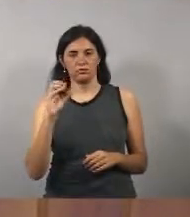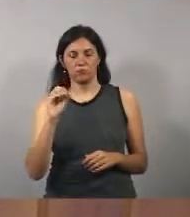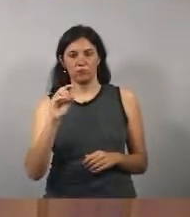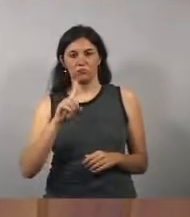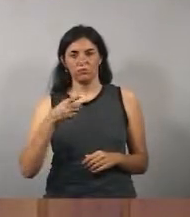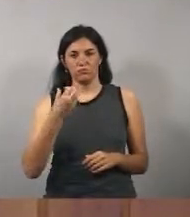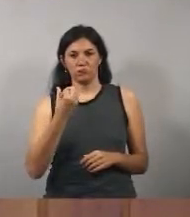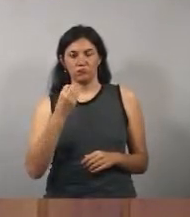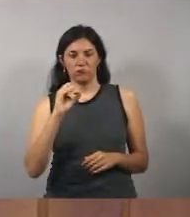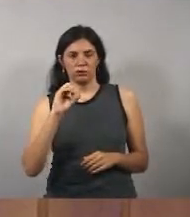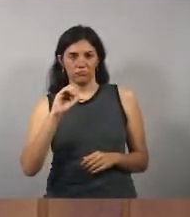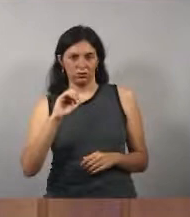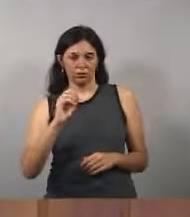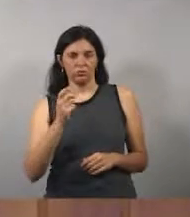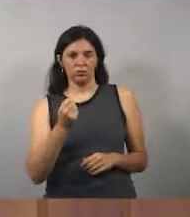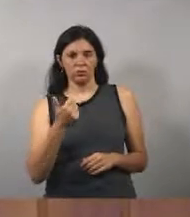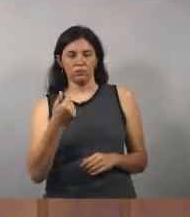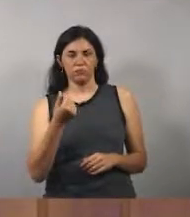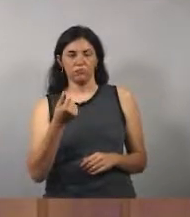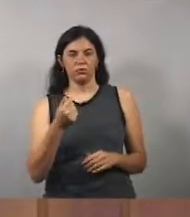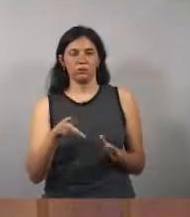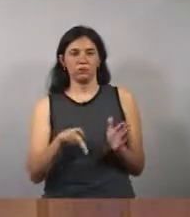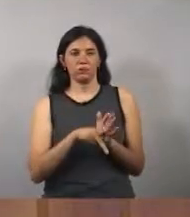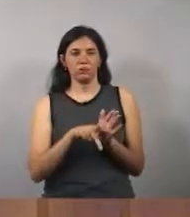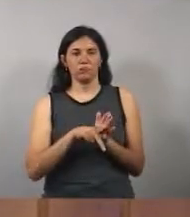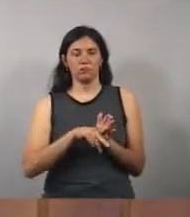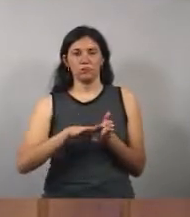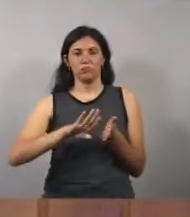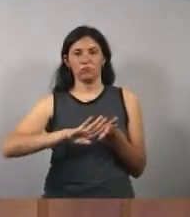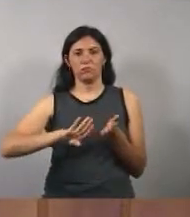R$1.064.720,69 de recursos próprios. O restante